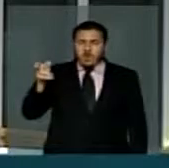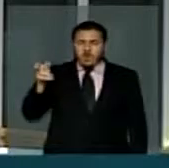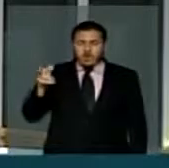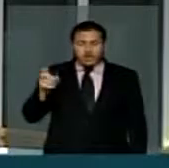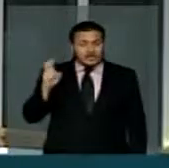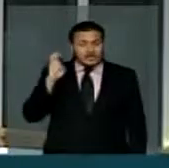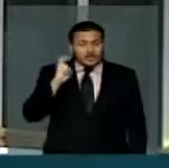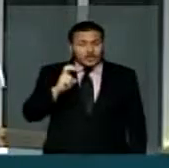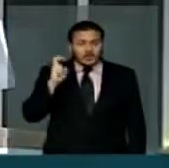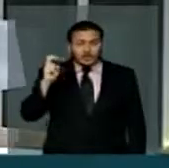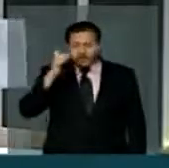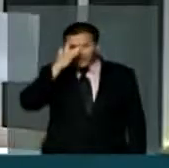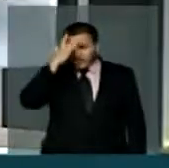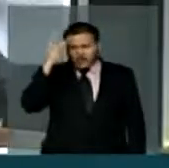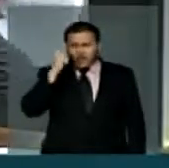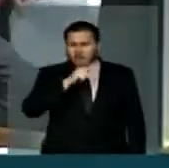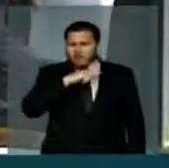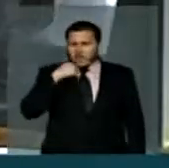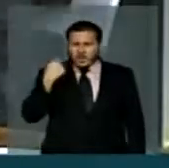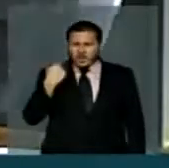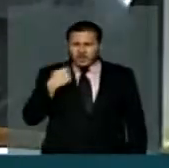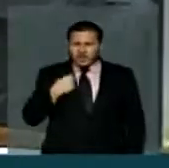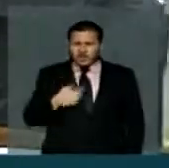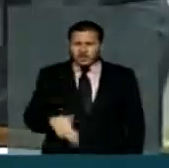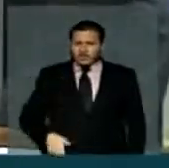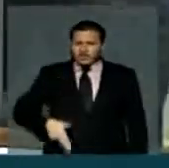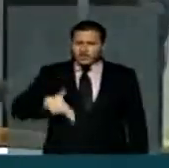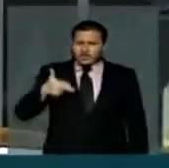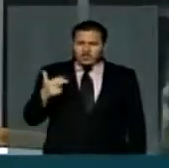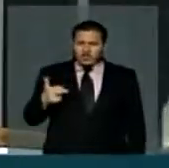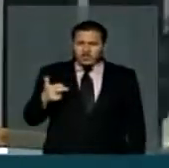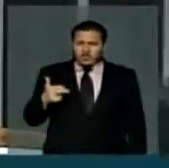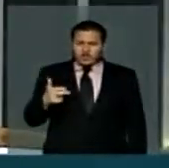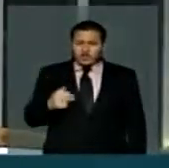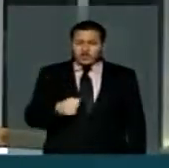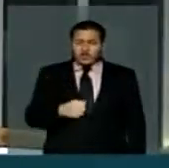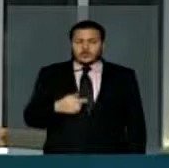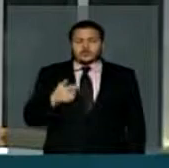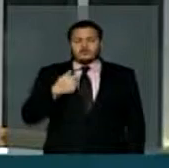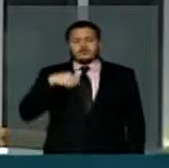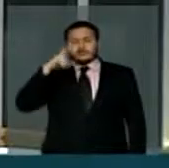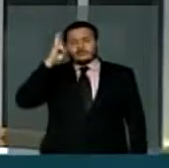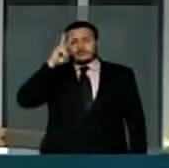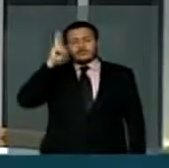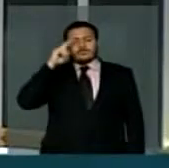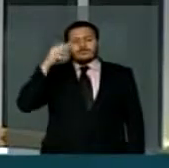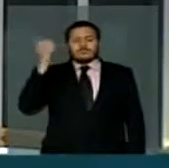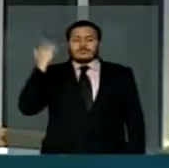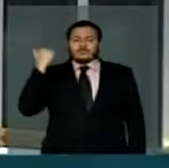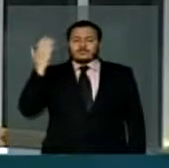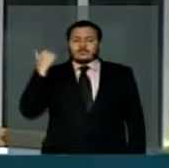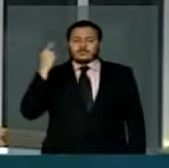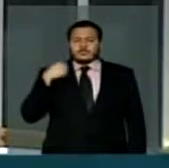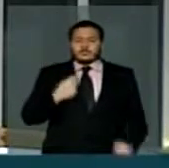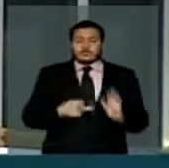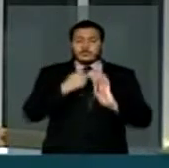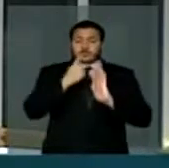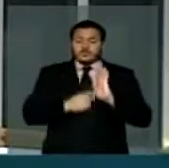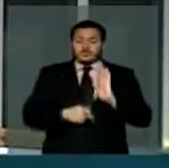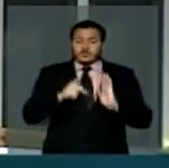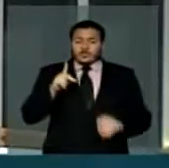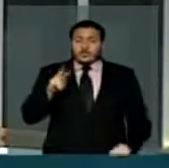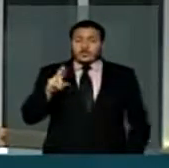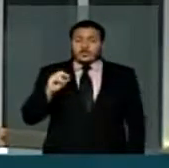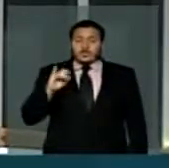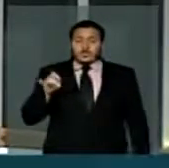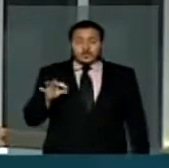de 55 pessoas mortas, de 70 com arma. Eu me lembro aqui da quantidade de projetos tramitando